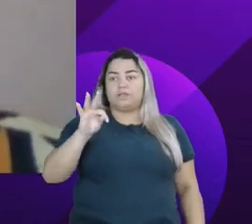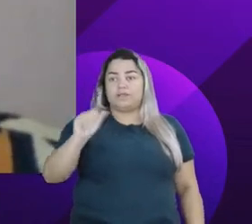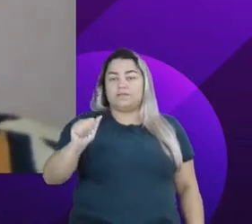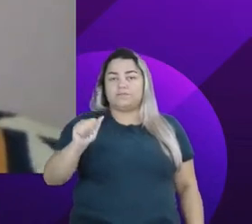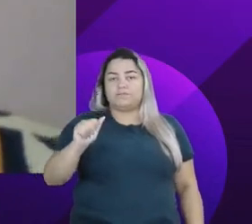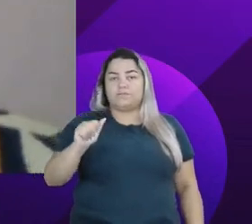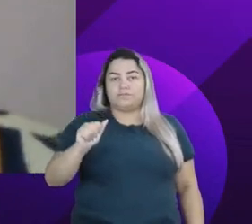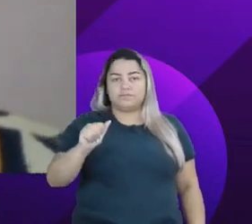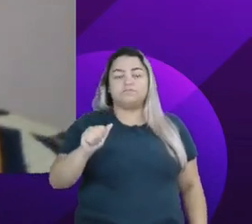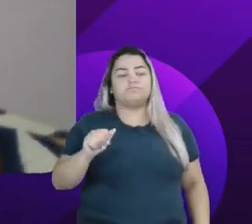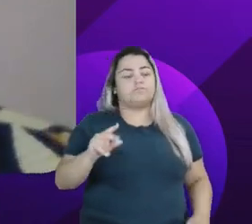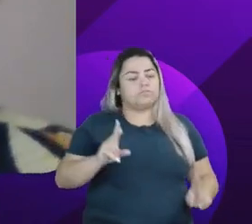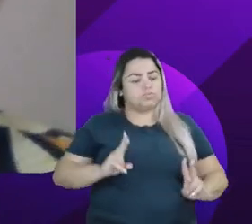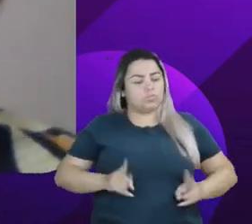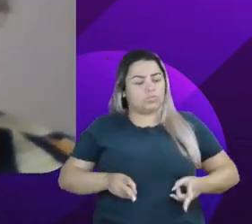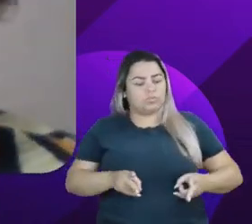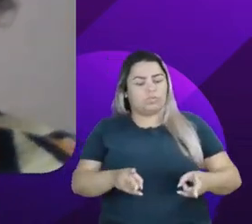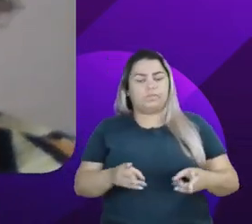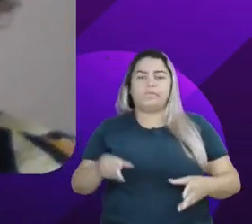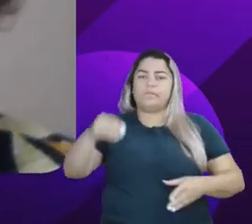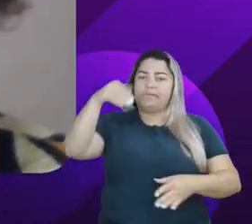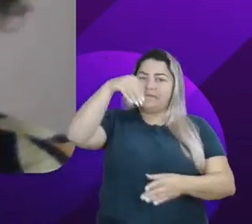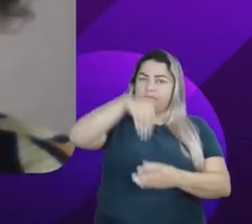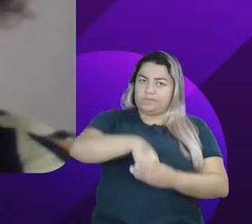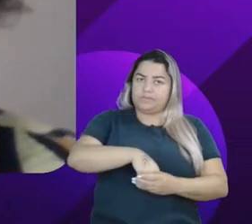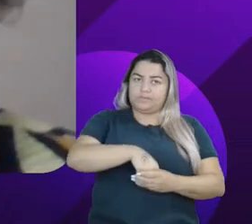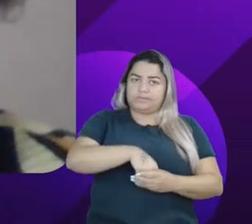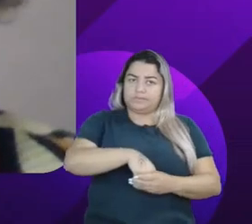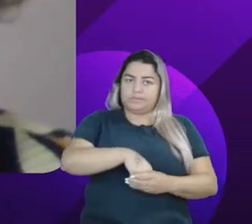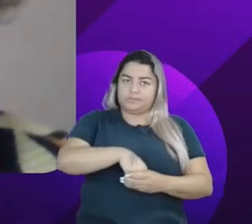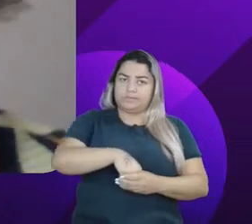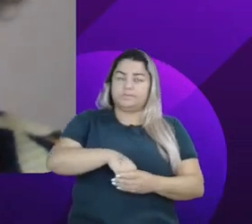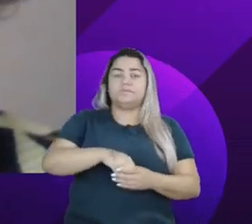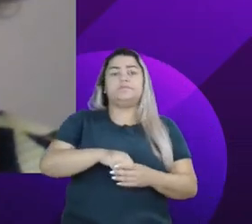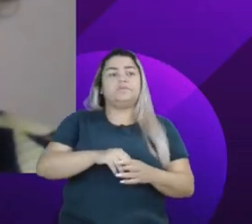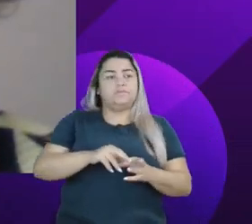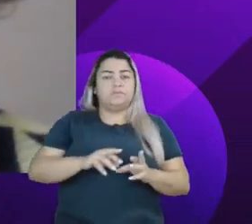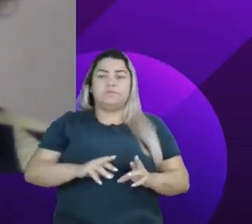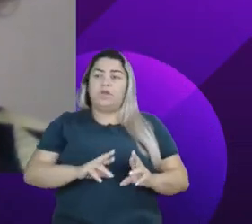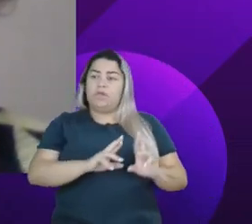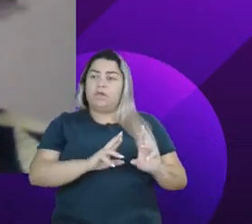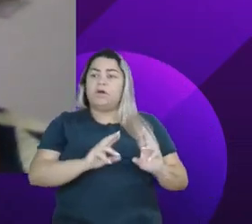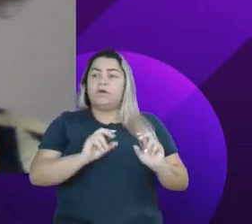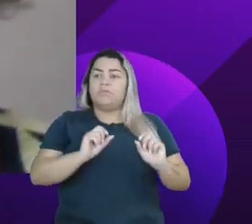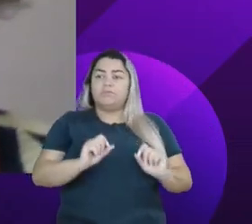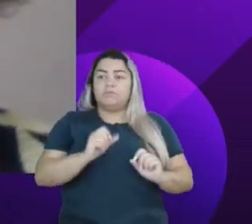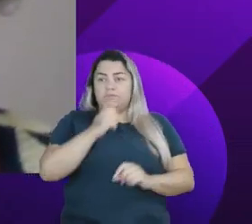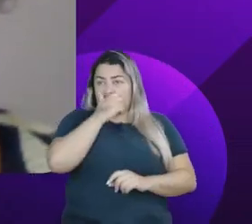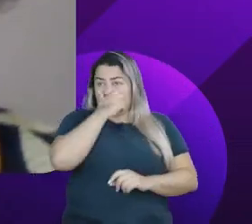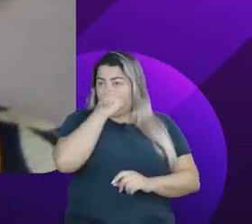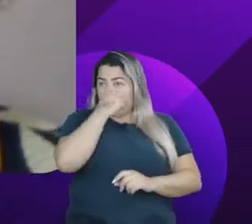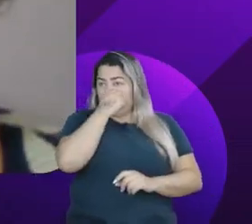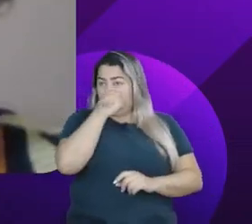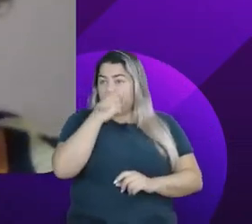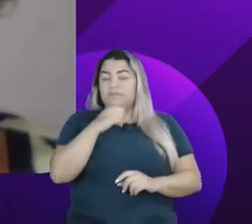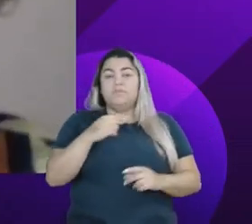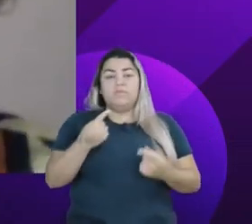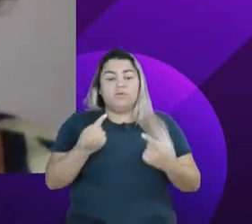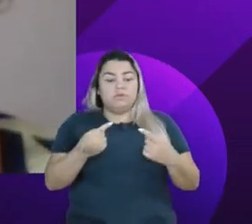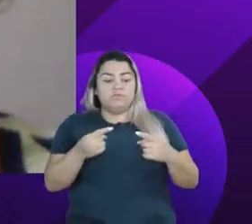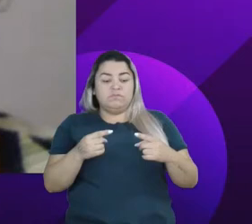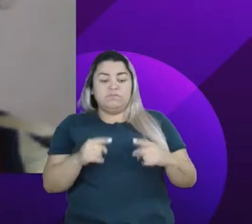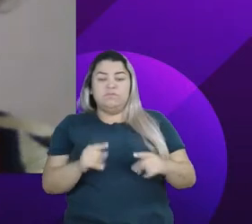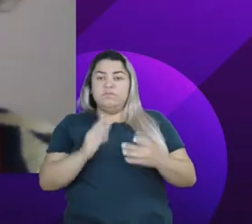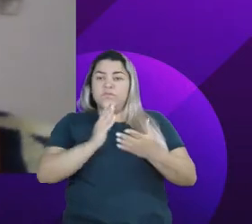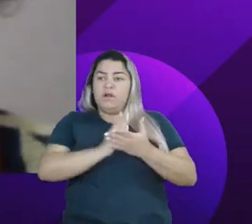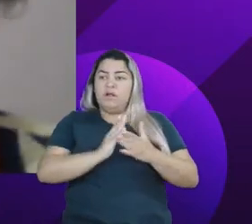sempre se deu muito firme dentro desta perspectiva de combater,